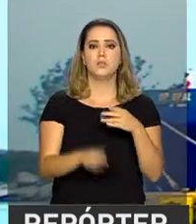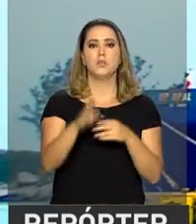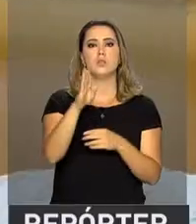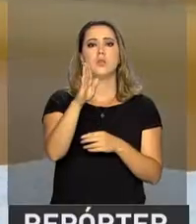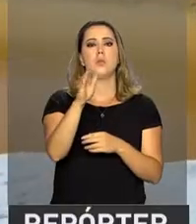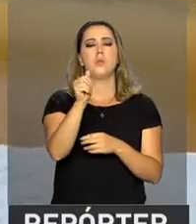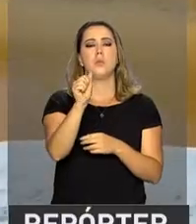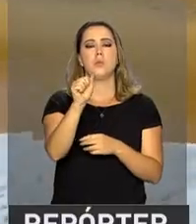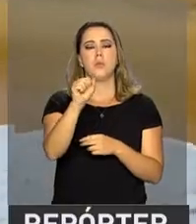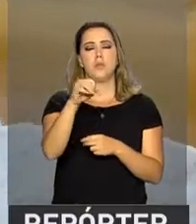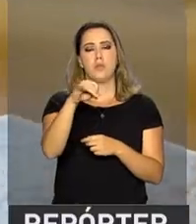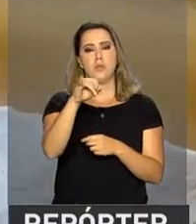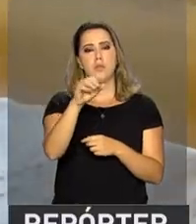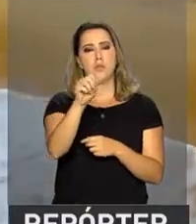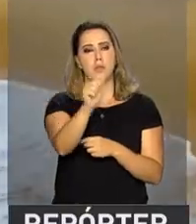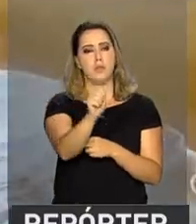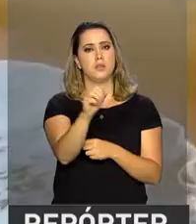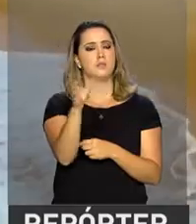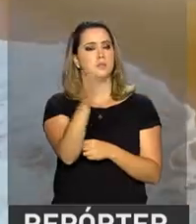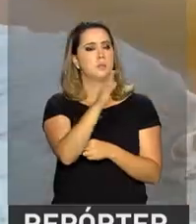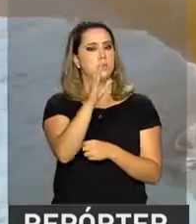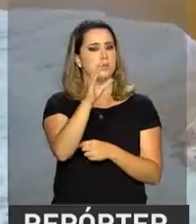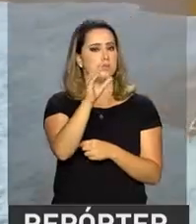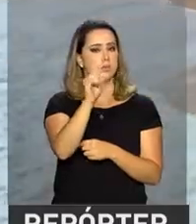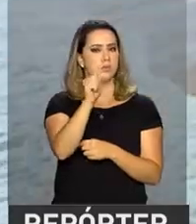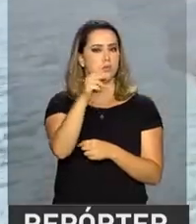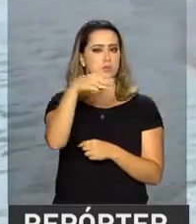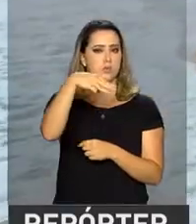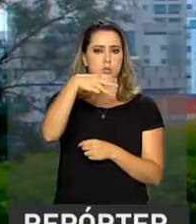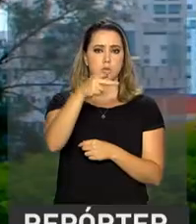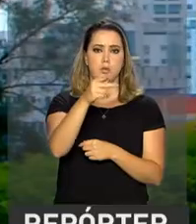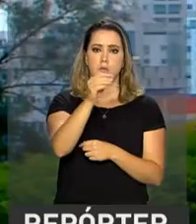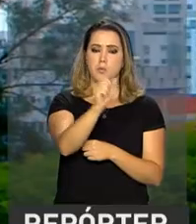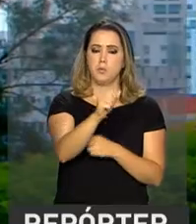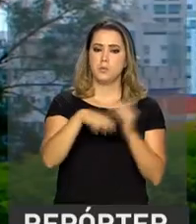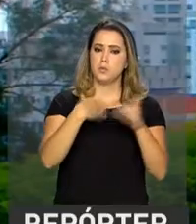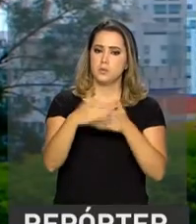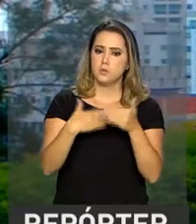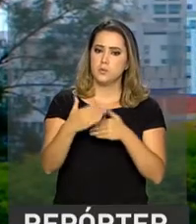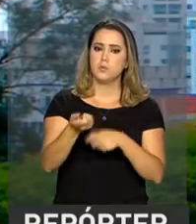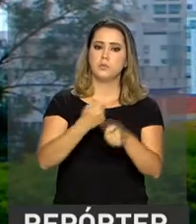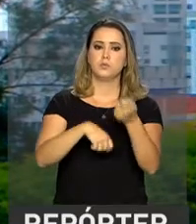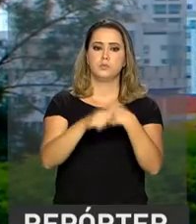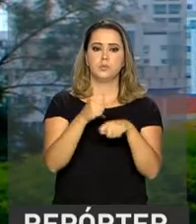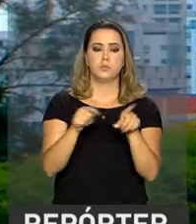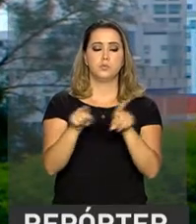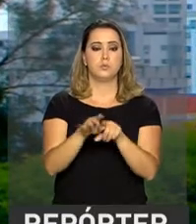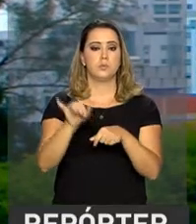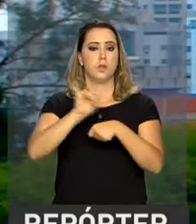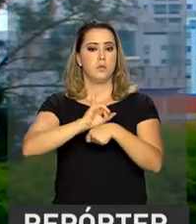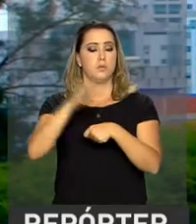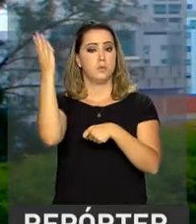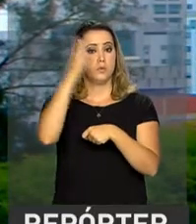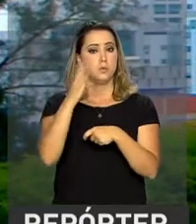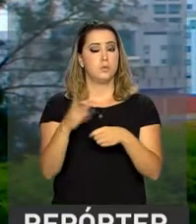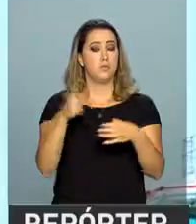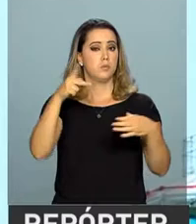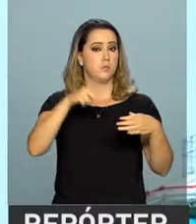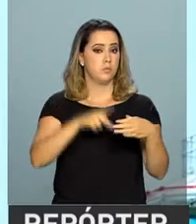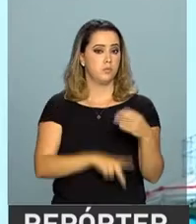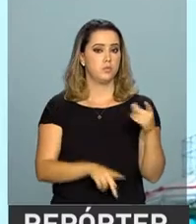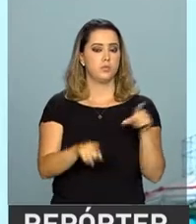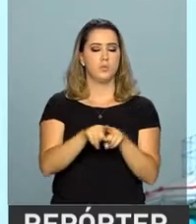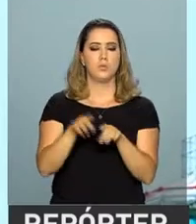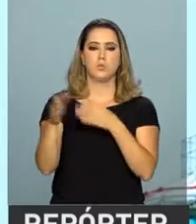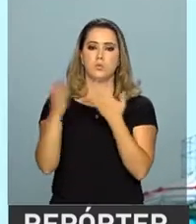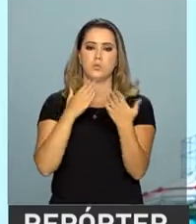campos a cidade se desenvolveu economicamente tanto que foi chamada de capital brasileira do petróleo e